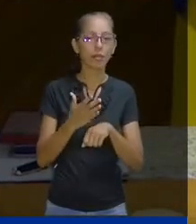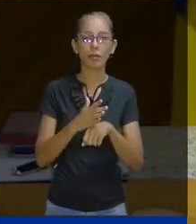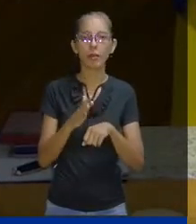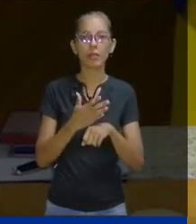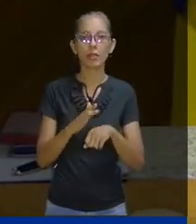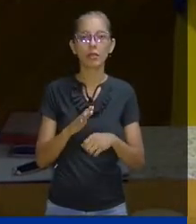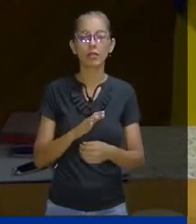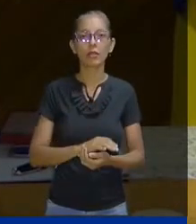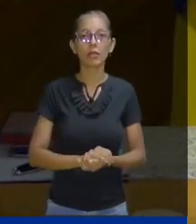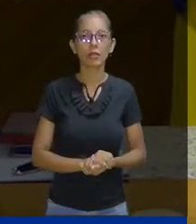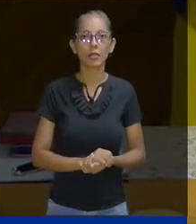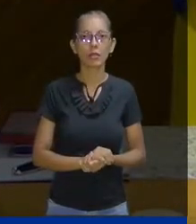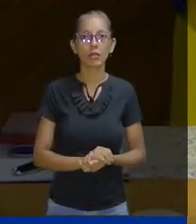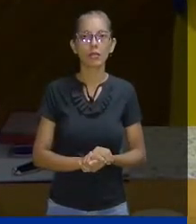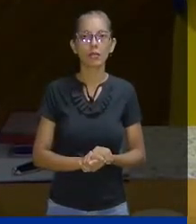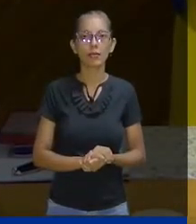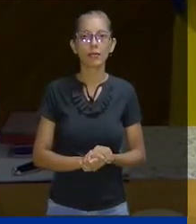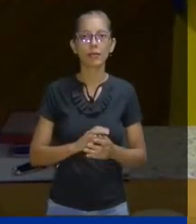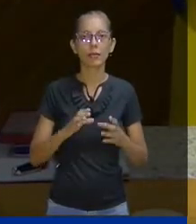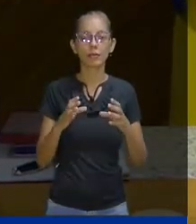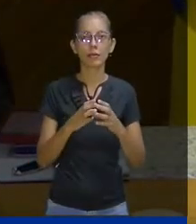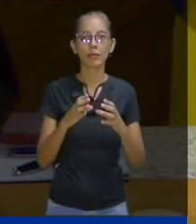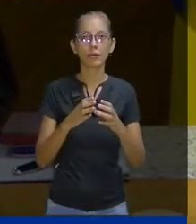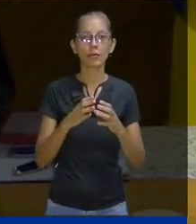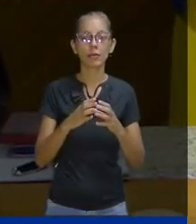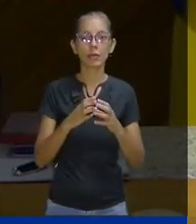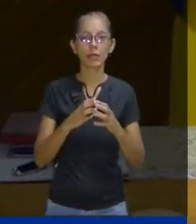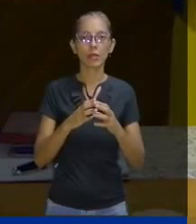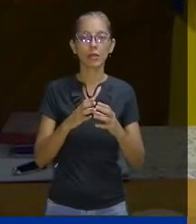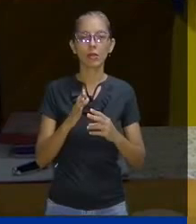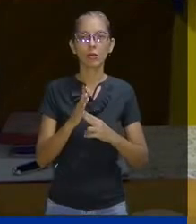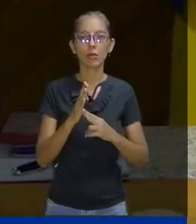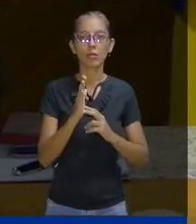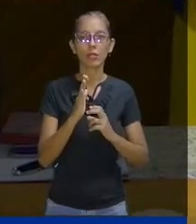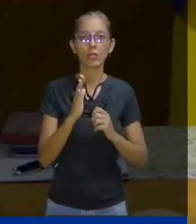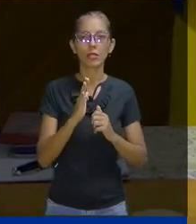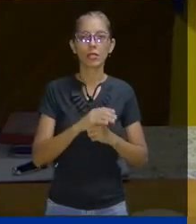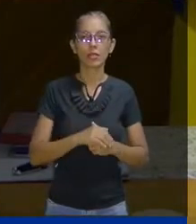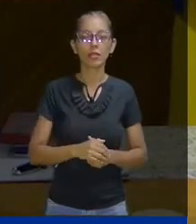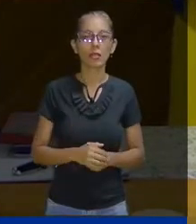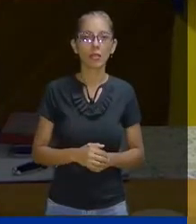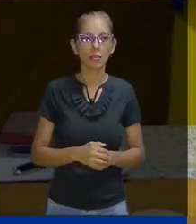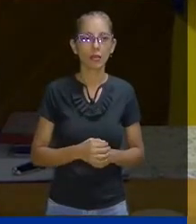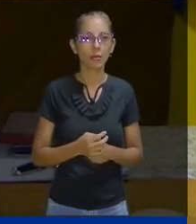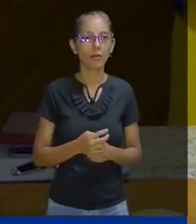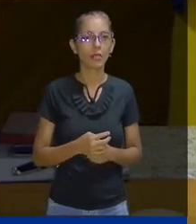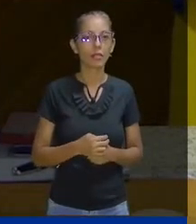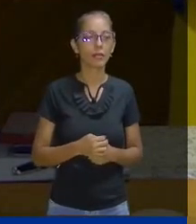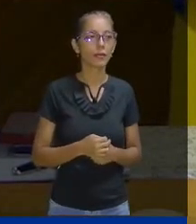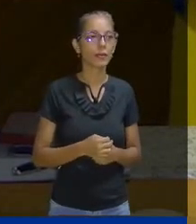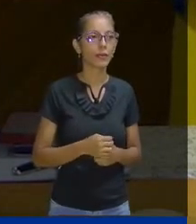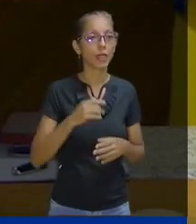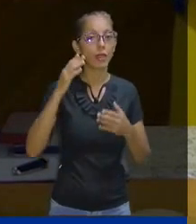indígenas, em continuidade àquilo que já fazemos na Perimetral Norte, e